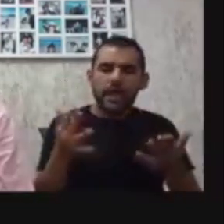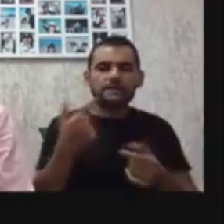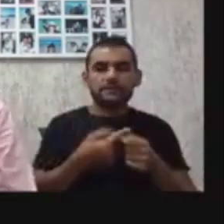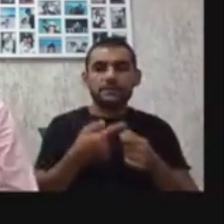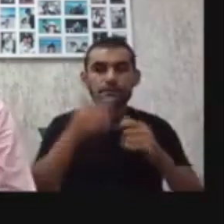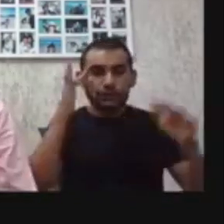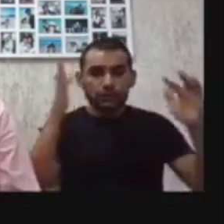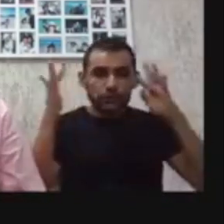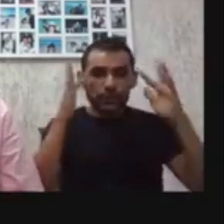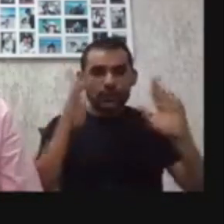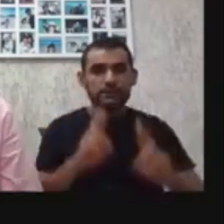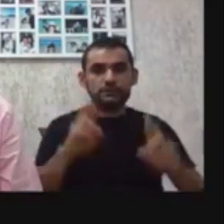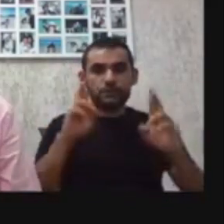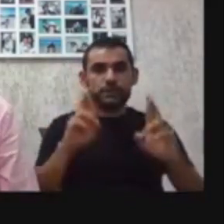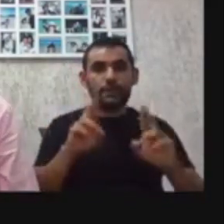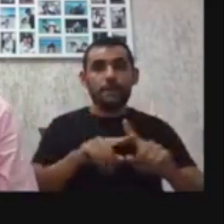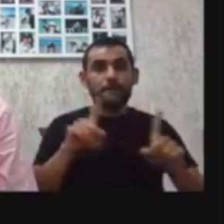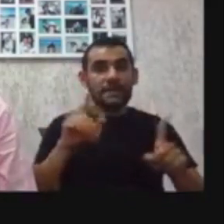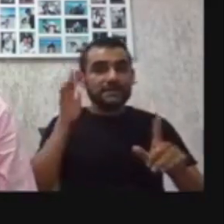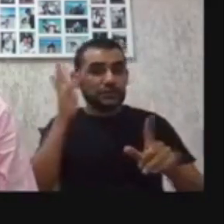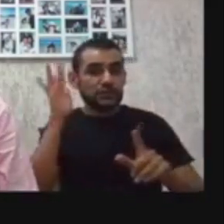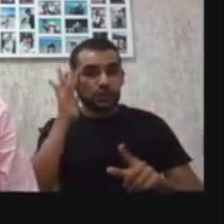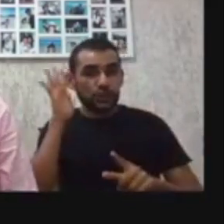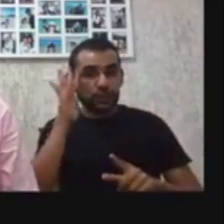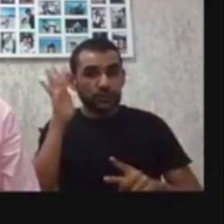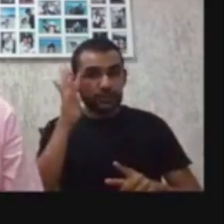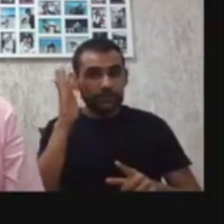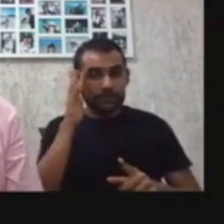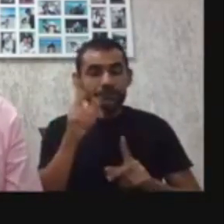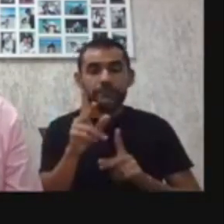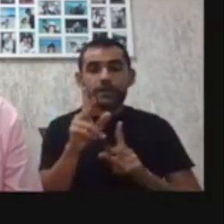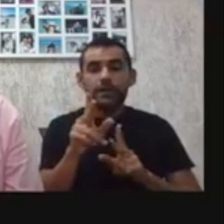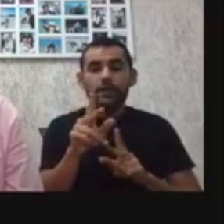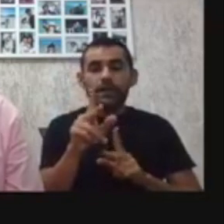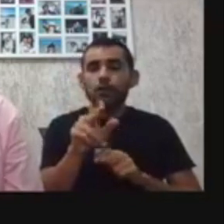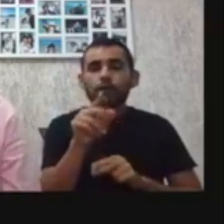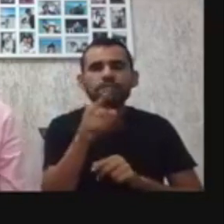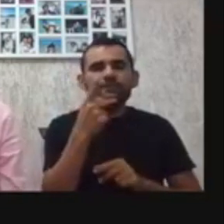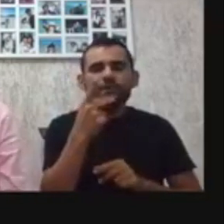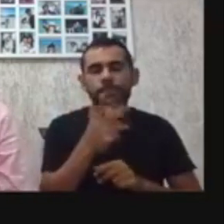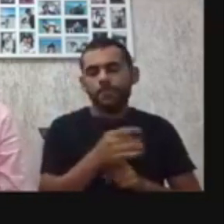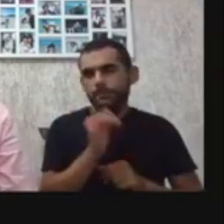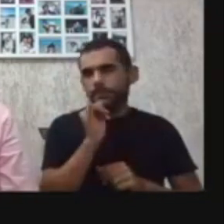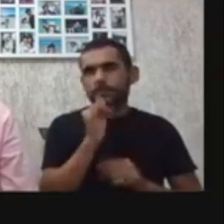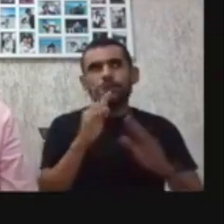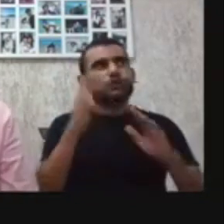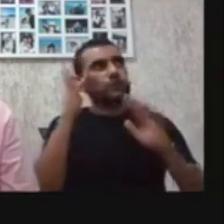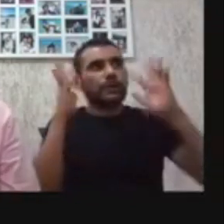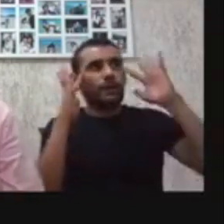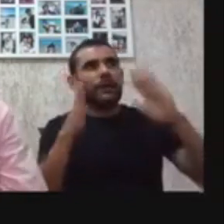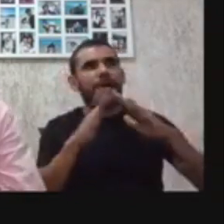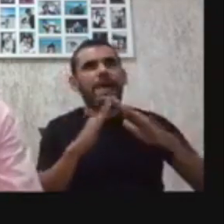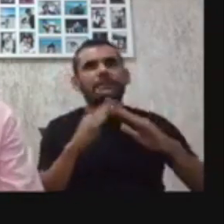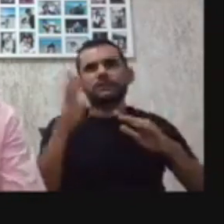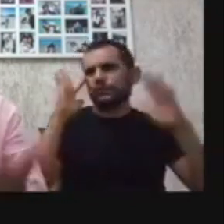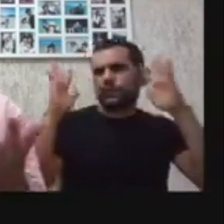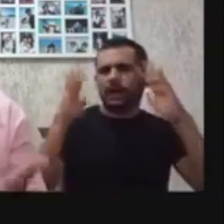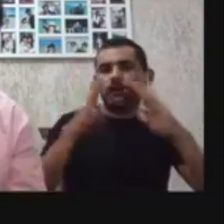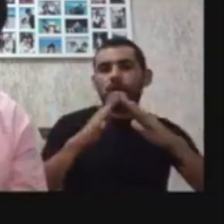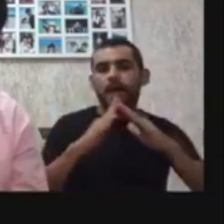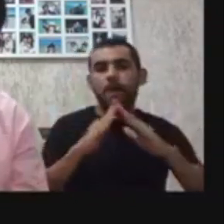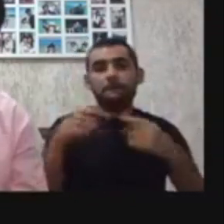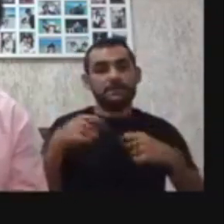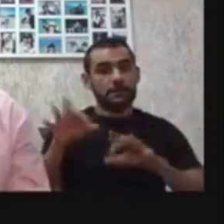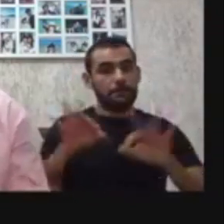gente espera. Mas sonho, Adriano, é uma coisa que é igualzinho você sonhar com uma casa, sonhar com um carro. Você precisa